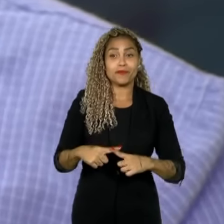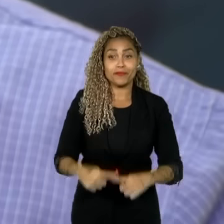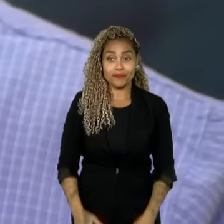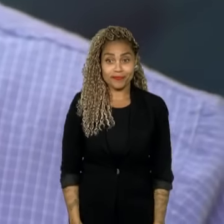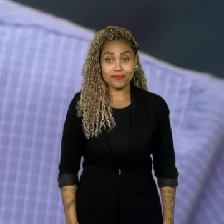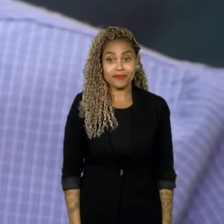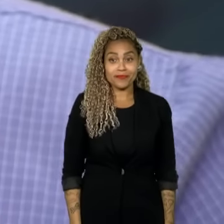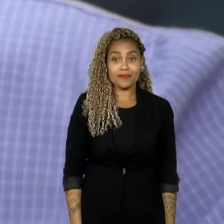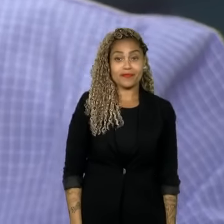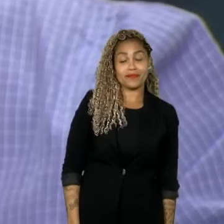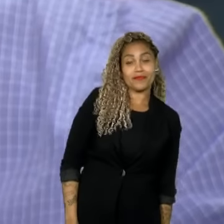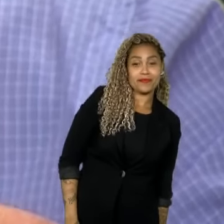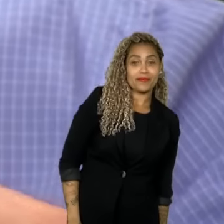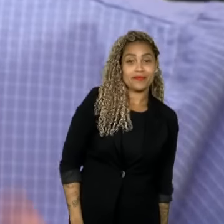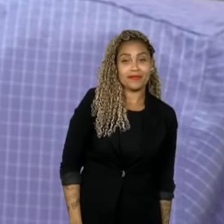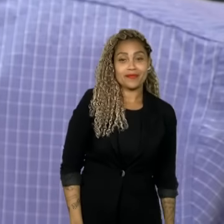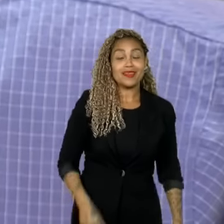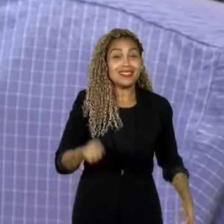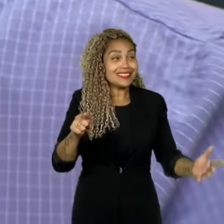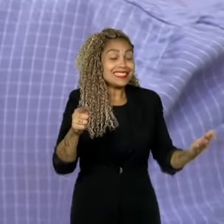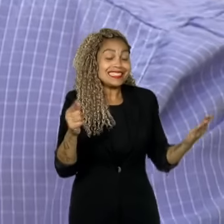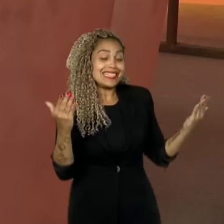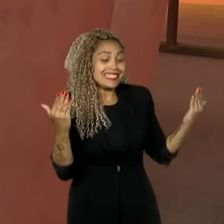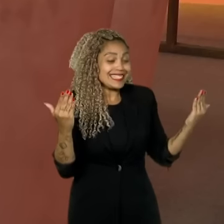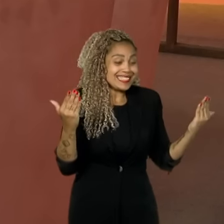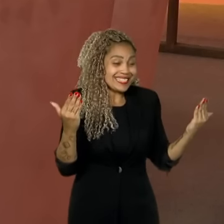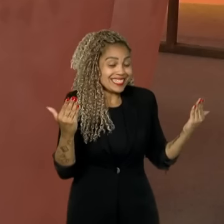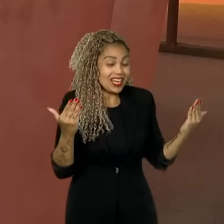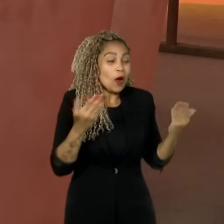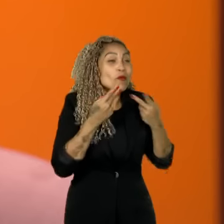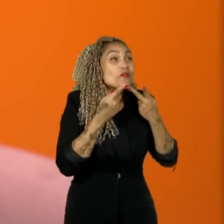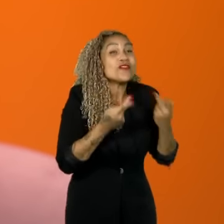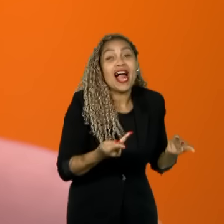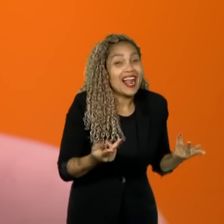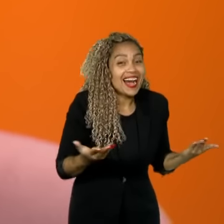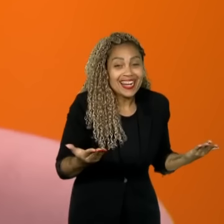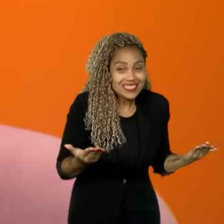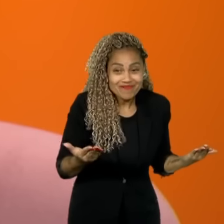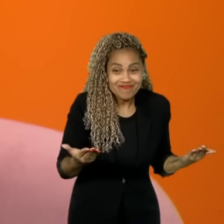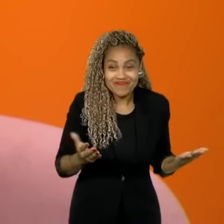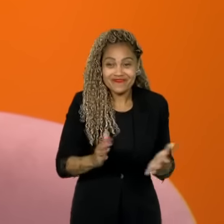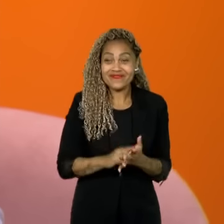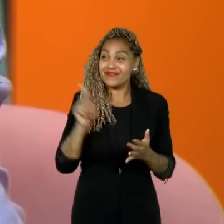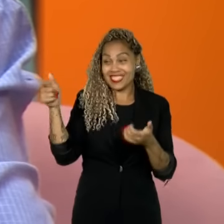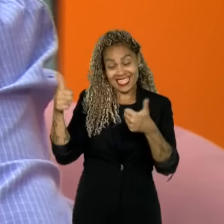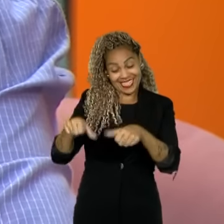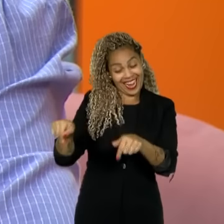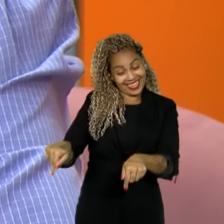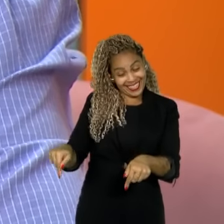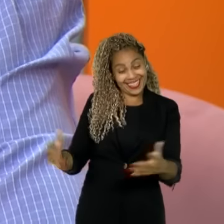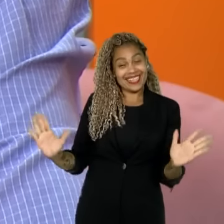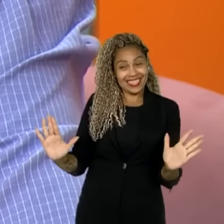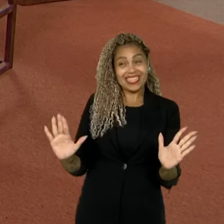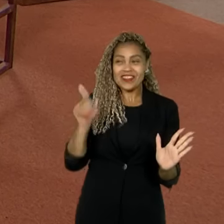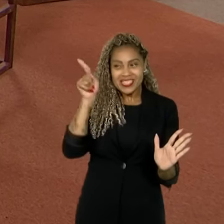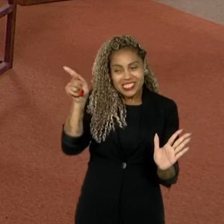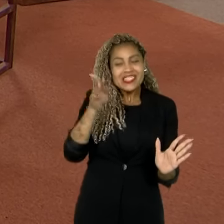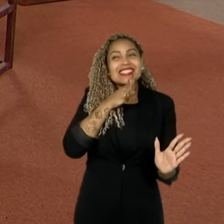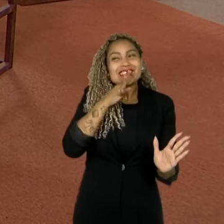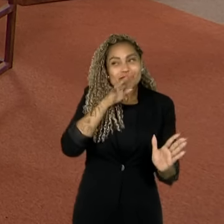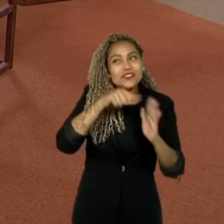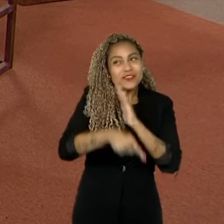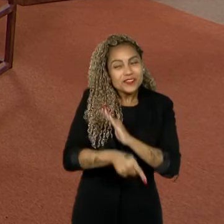Bom, eu sou um pouco suspeito de mas falar. Mas exatamente que você é suspeito que você está aqui. Não. Você é um dos meus